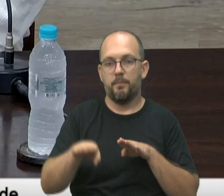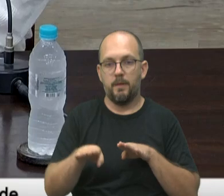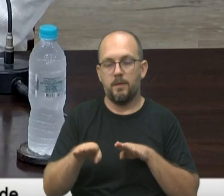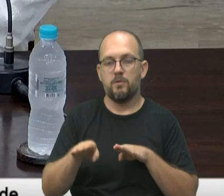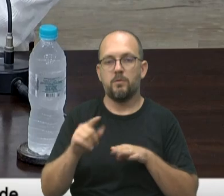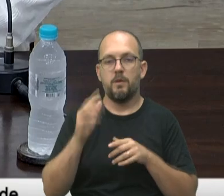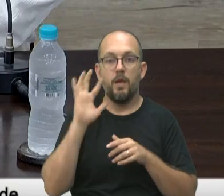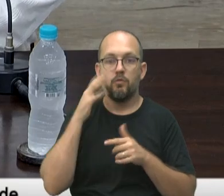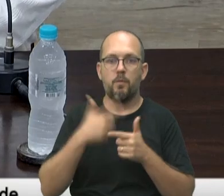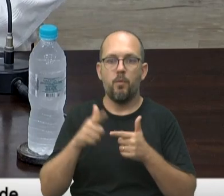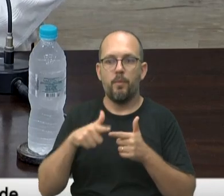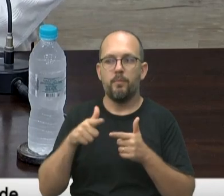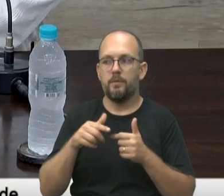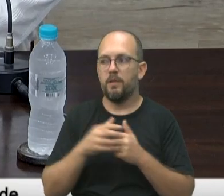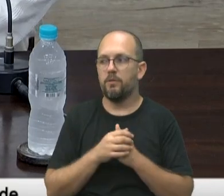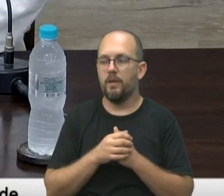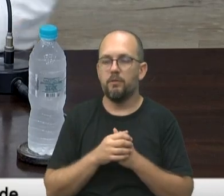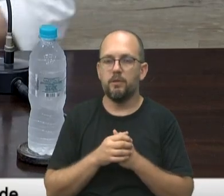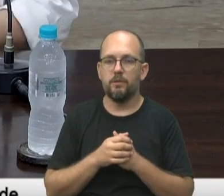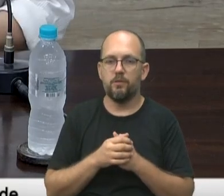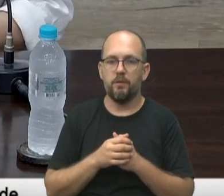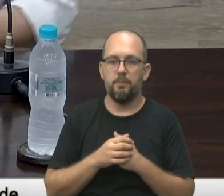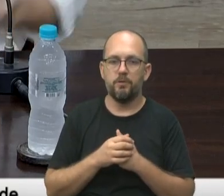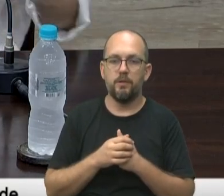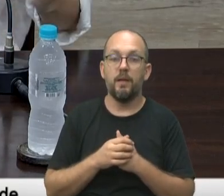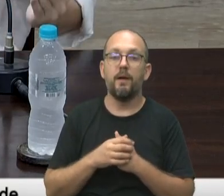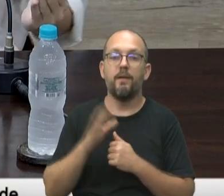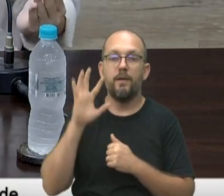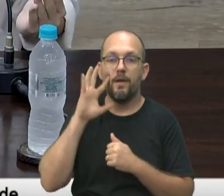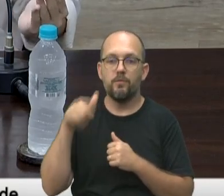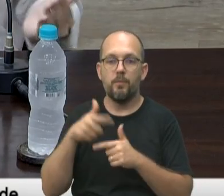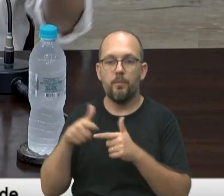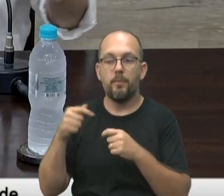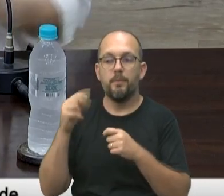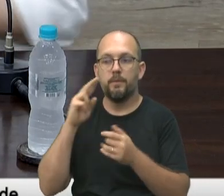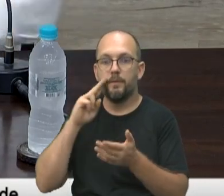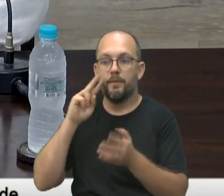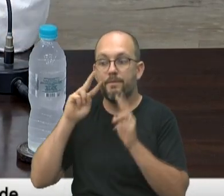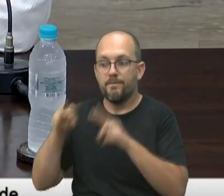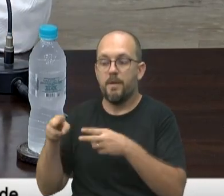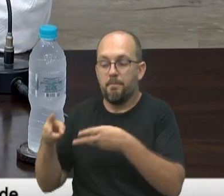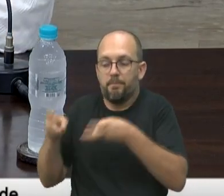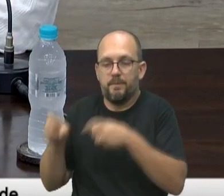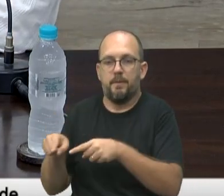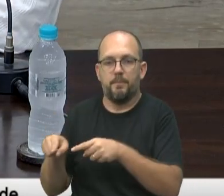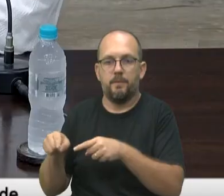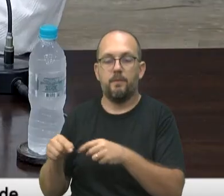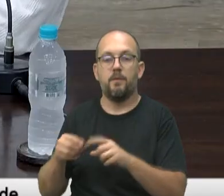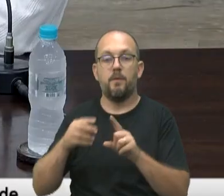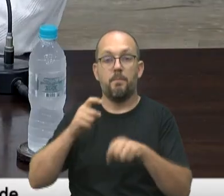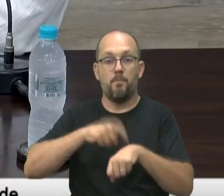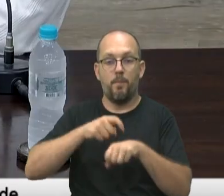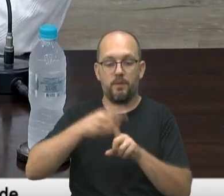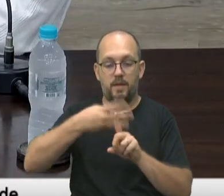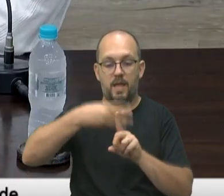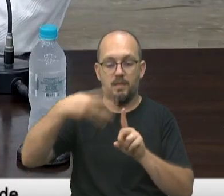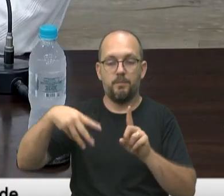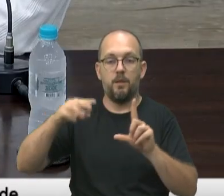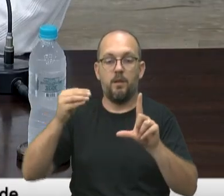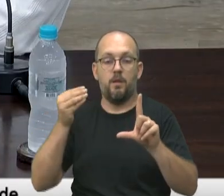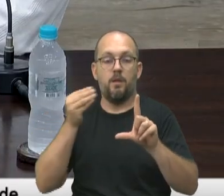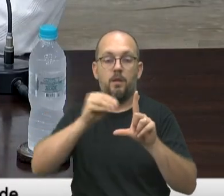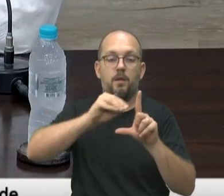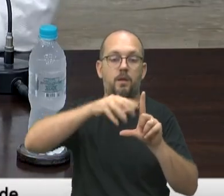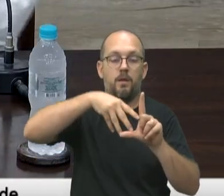gente reconhecer que ele existe. Então, a partir do momento que a população LGBT está no calendário oficial do